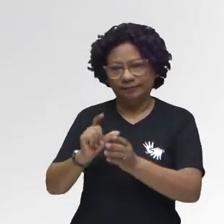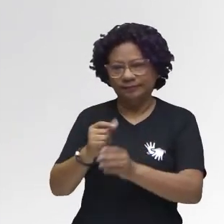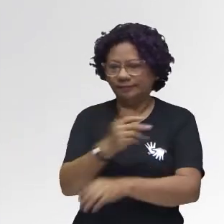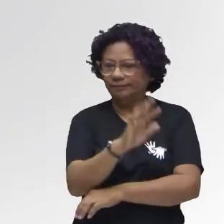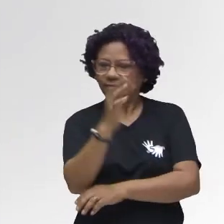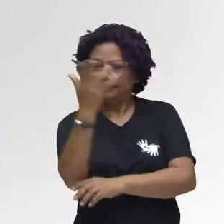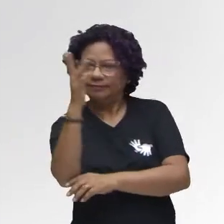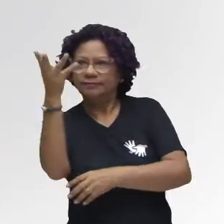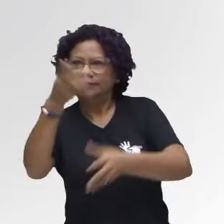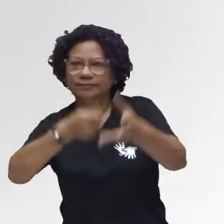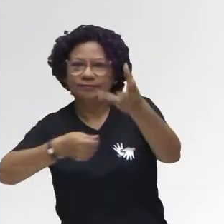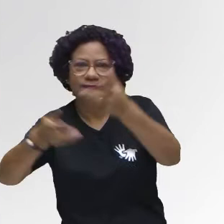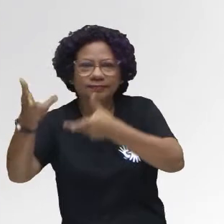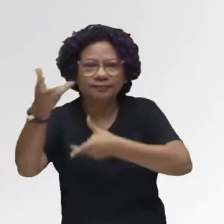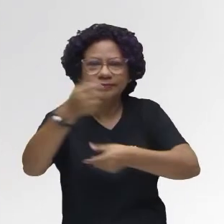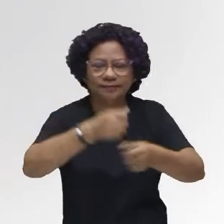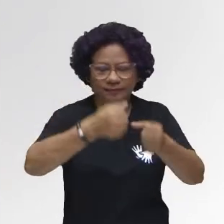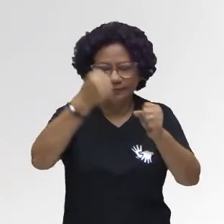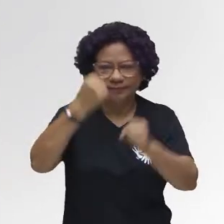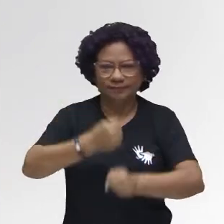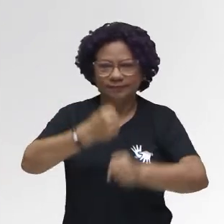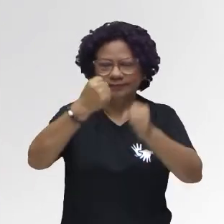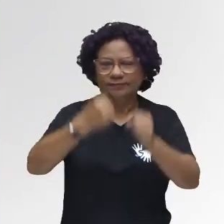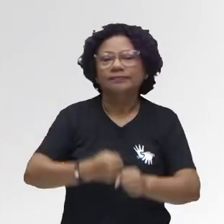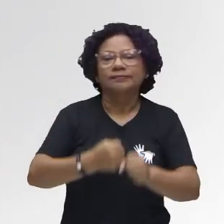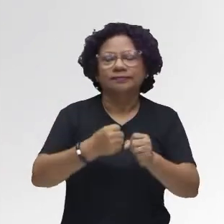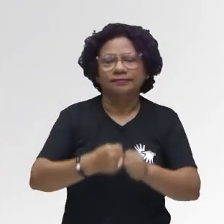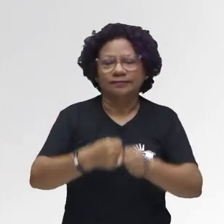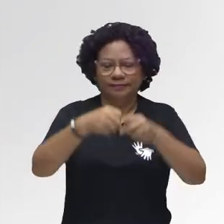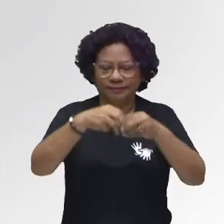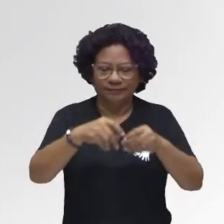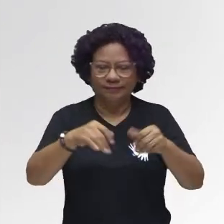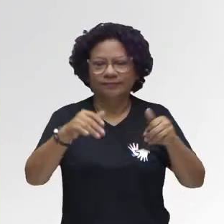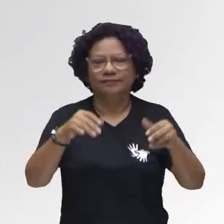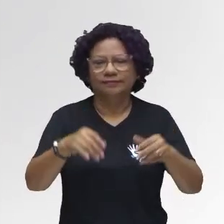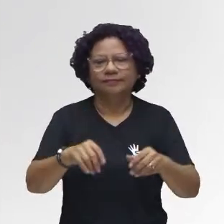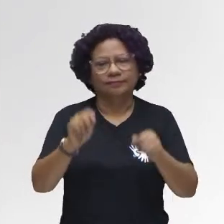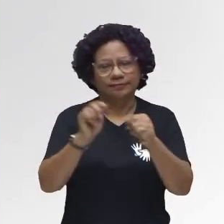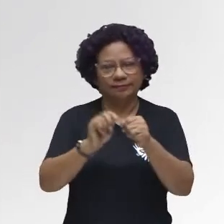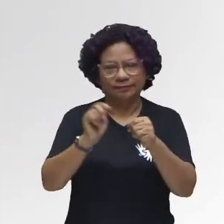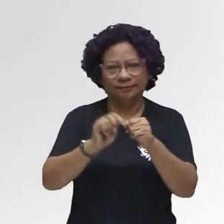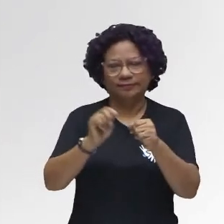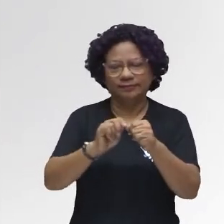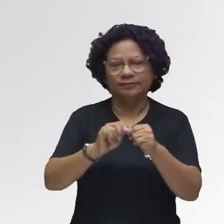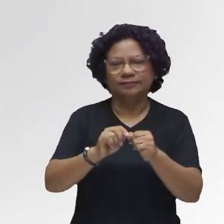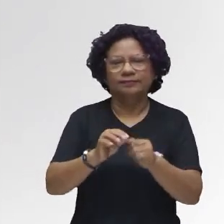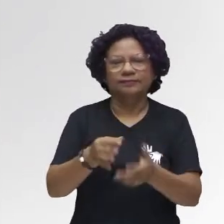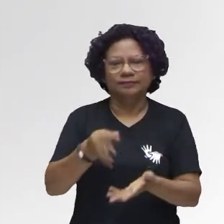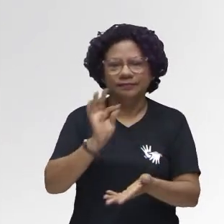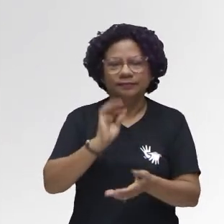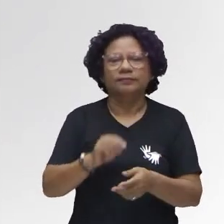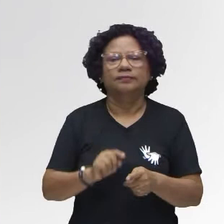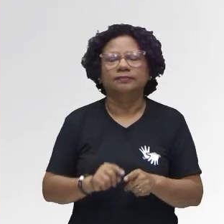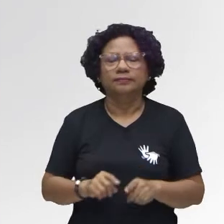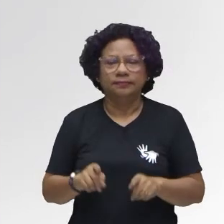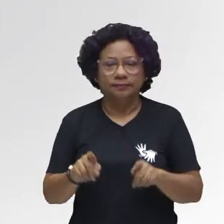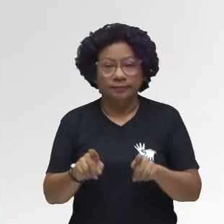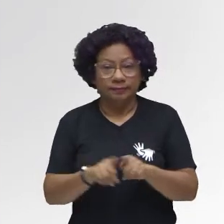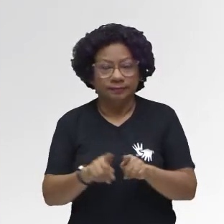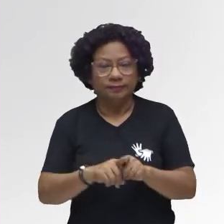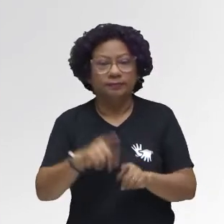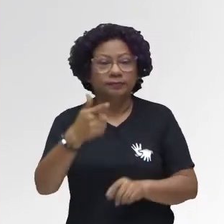transformação dele. Isso eram pequenas fábricas que, além de café, trouxe ainda tecidos, calçados,